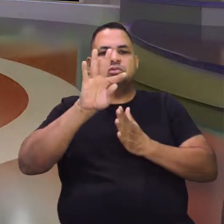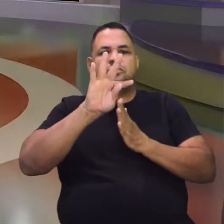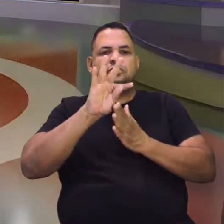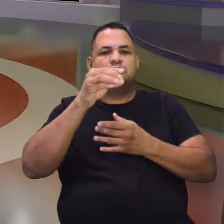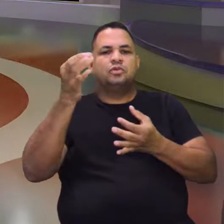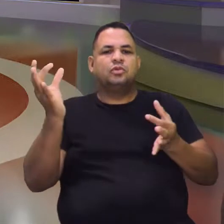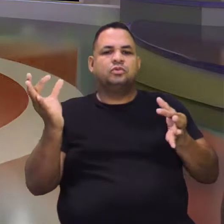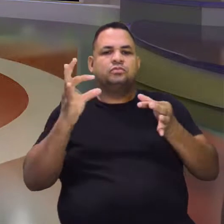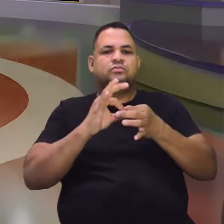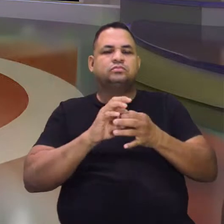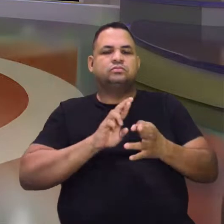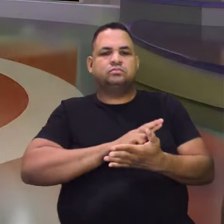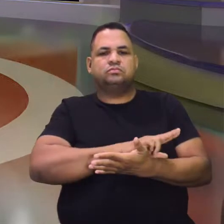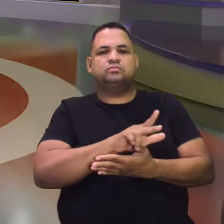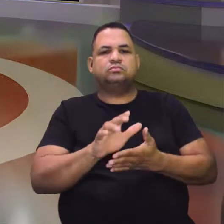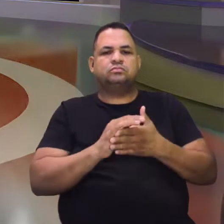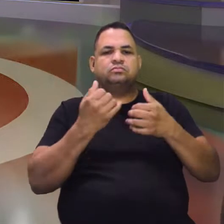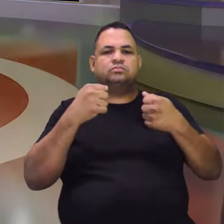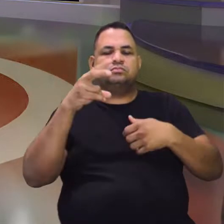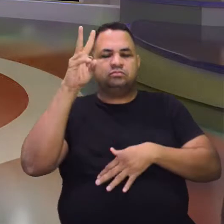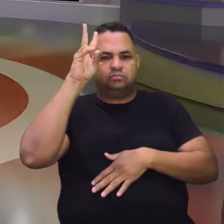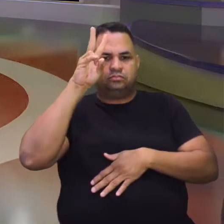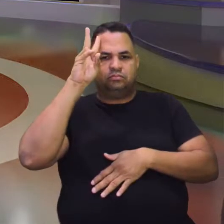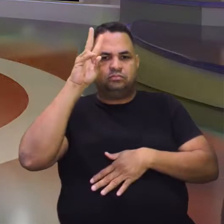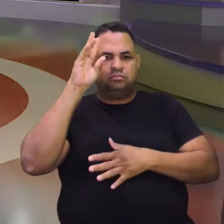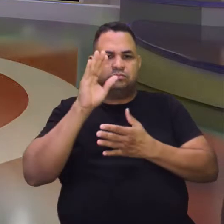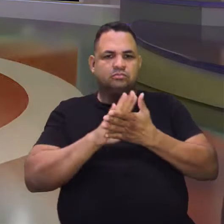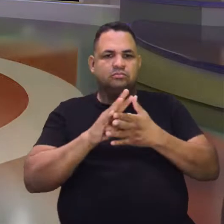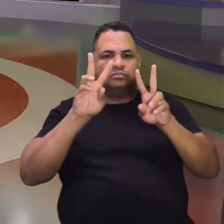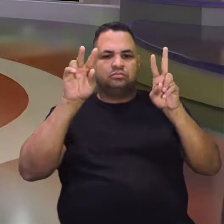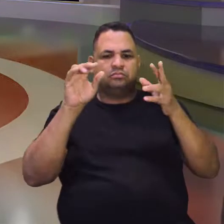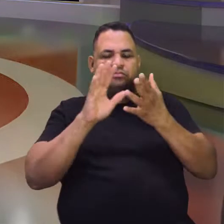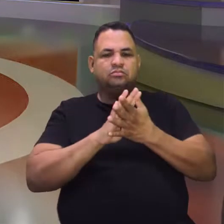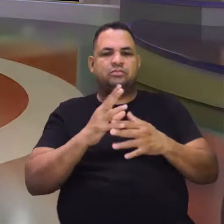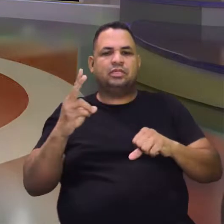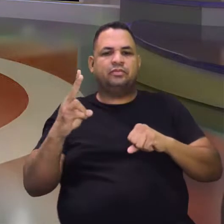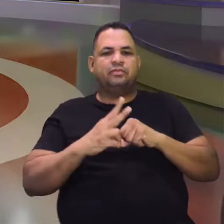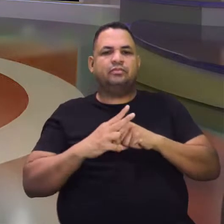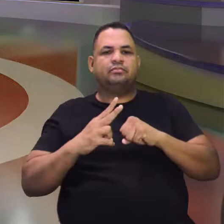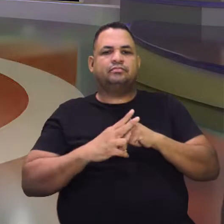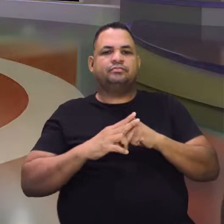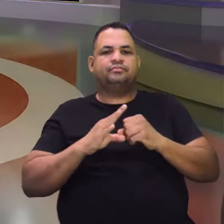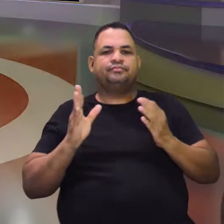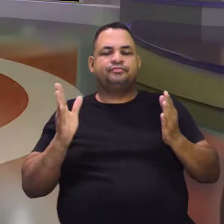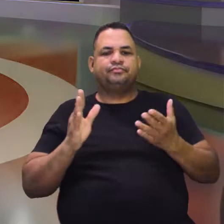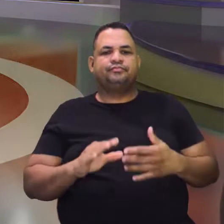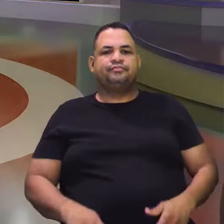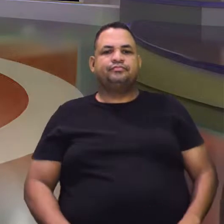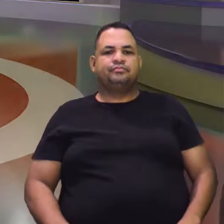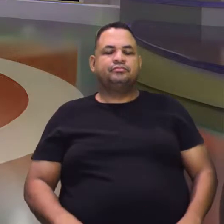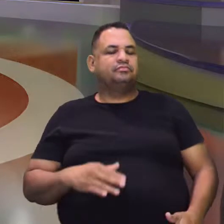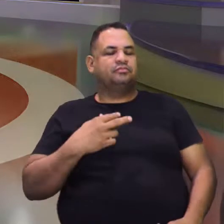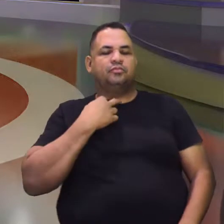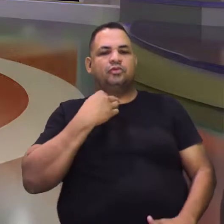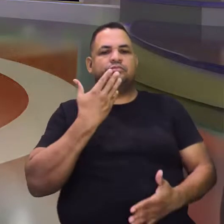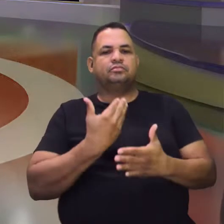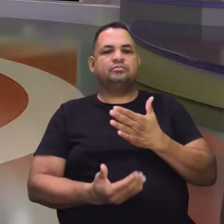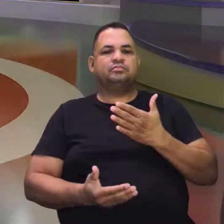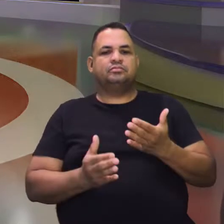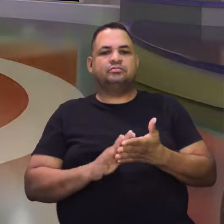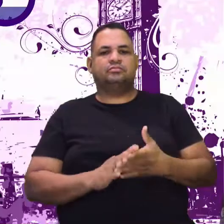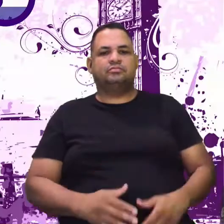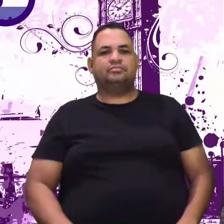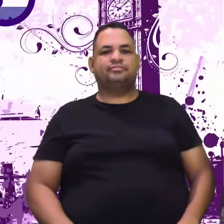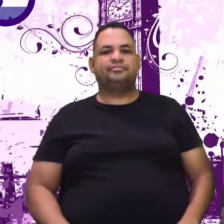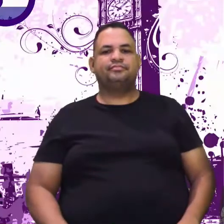vocês, diversos contextos, poder relembrar, porque é um tempo verbal muito importante. Então, não vamos perder tempo. Para a